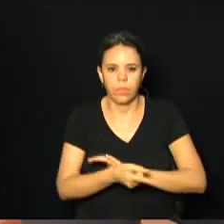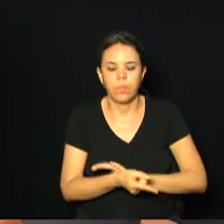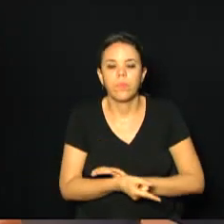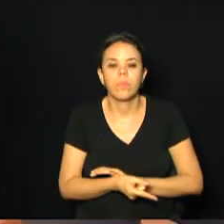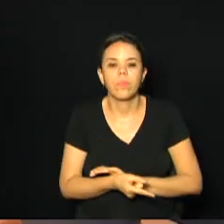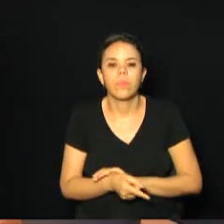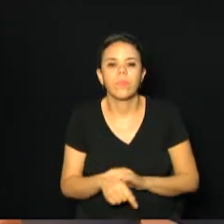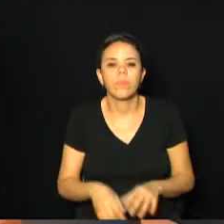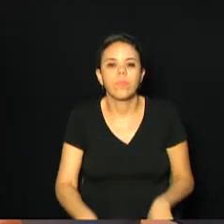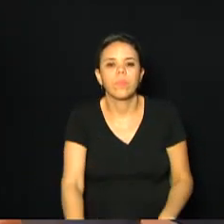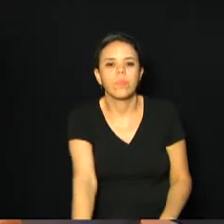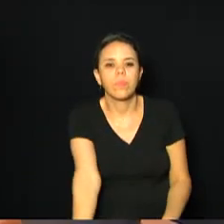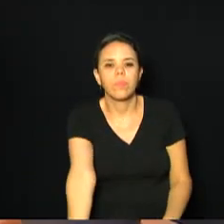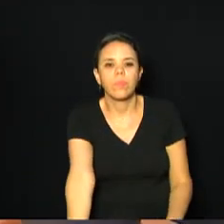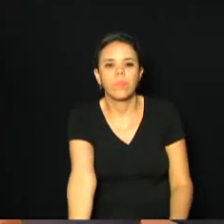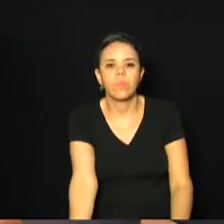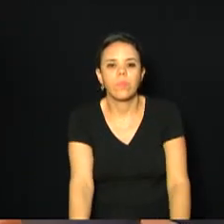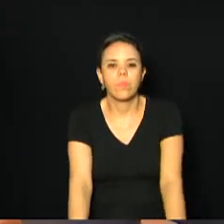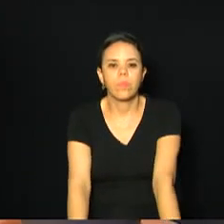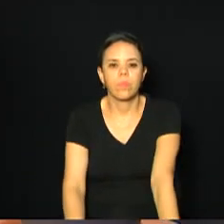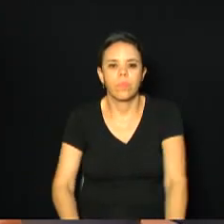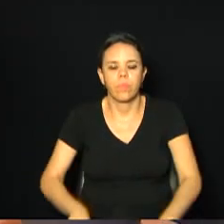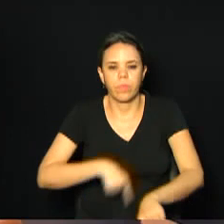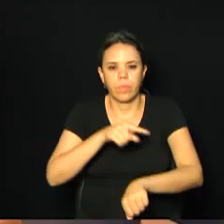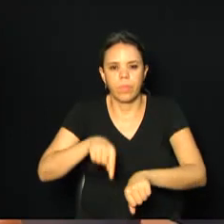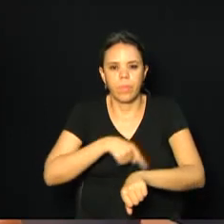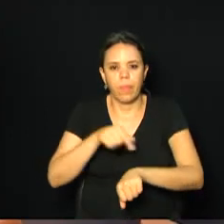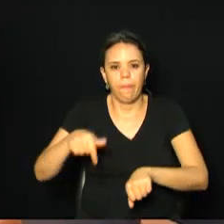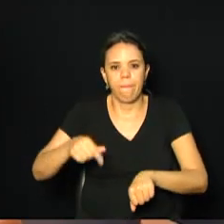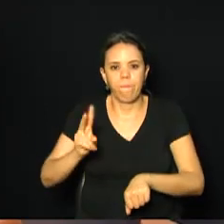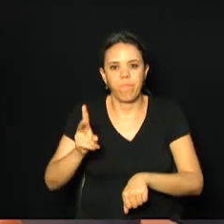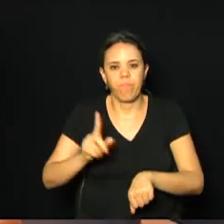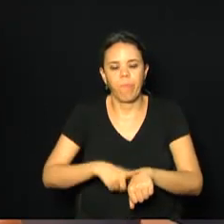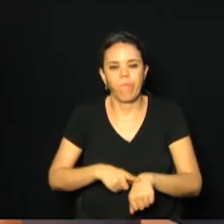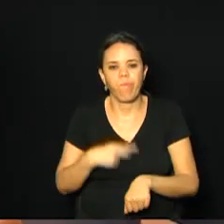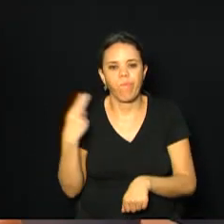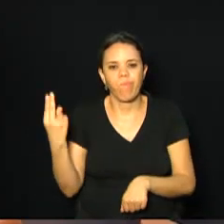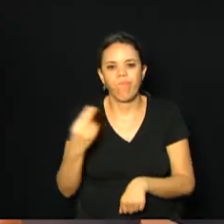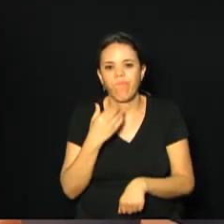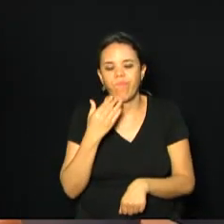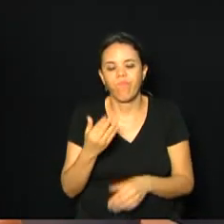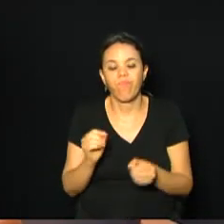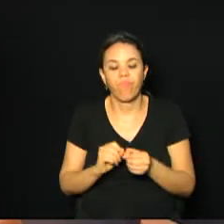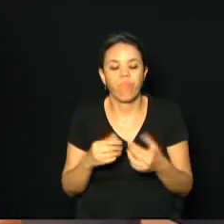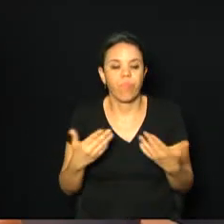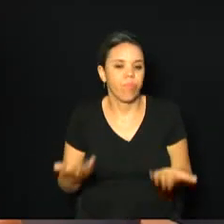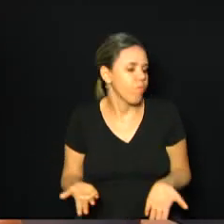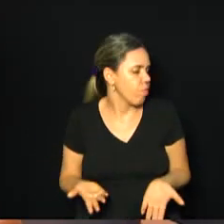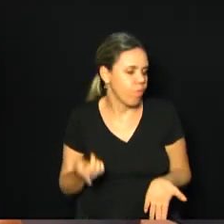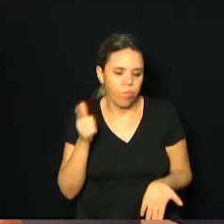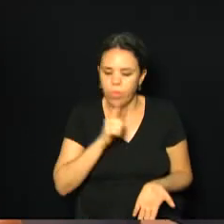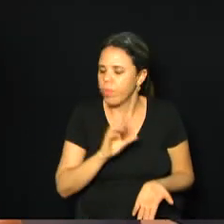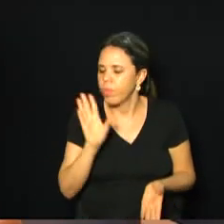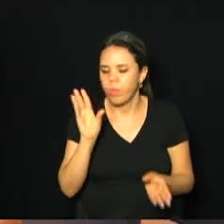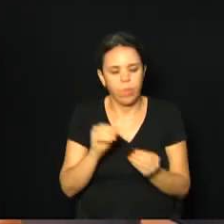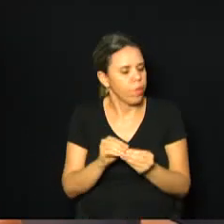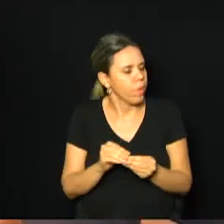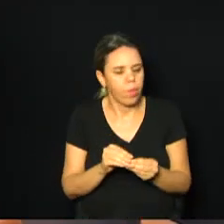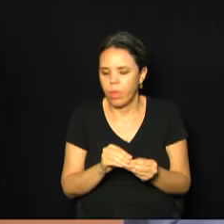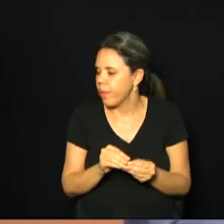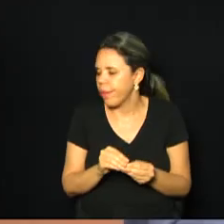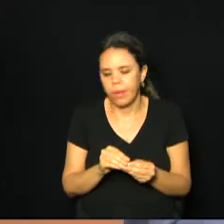vereador, nós ficamos horas e horas aqui, o tempo passa, entendeu? E a gente não vai ainda chegar